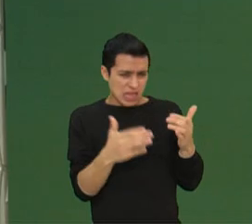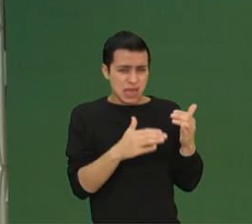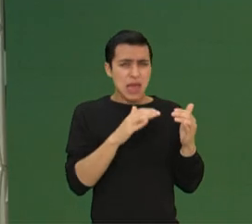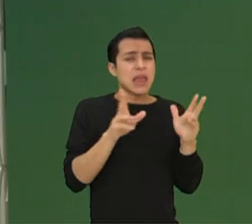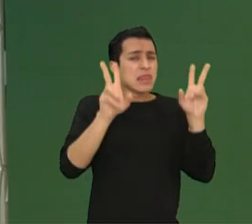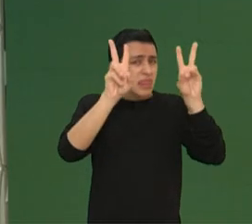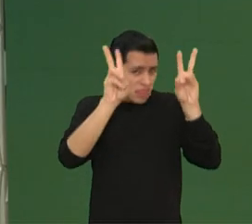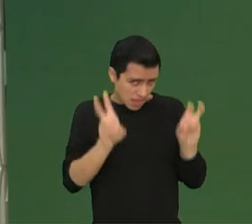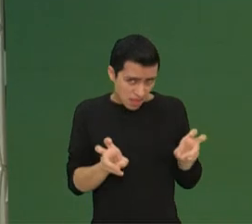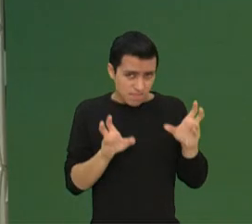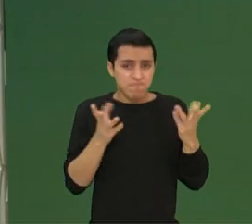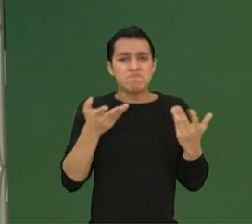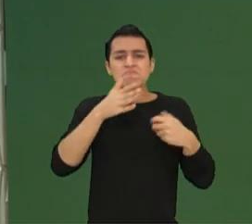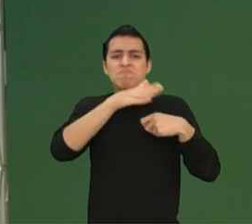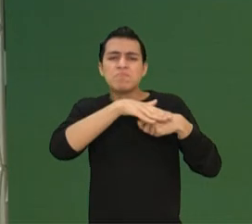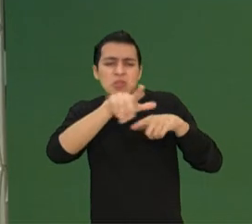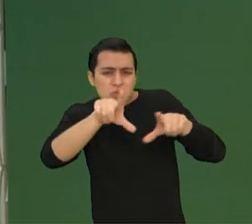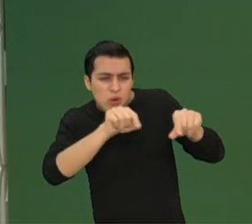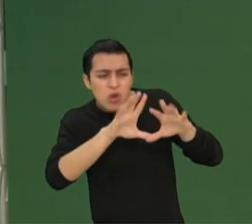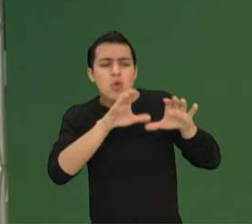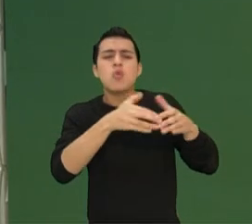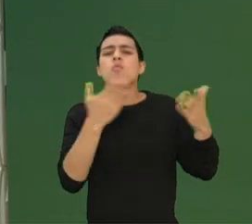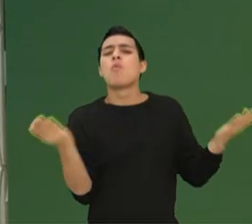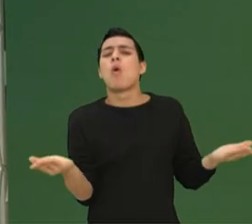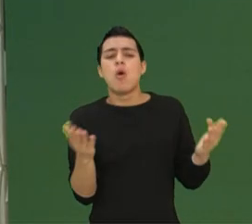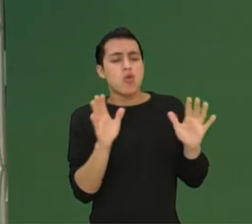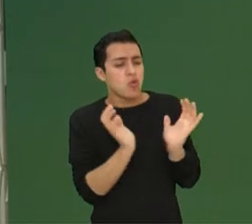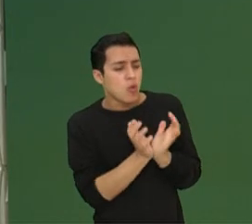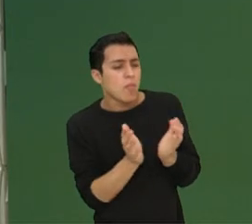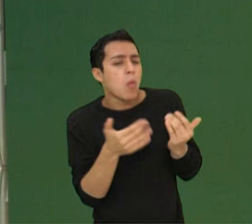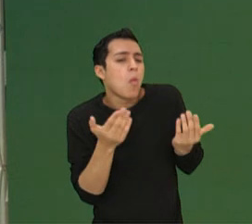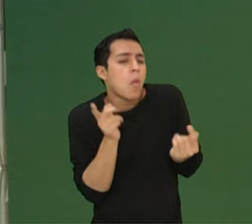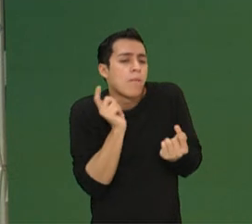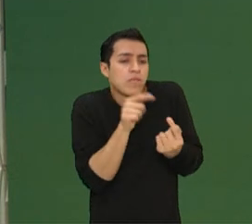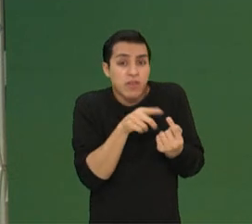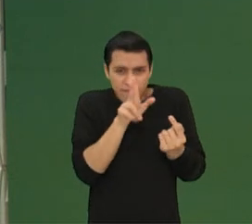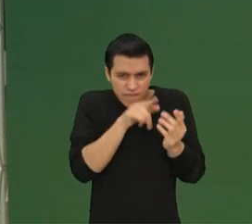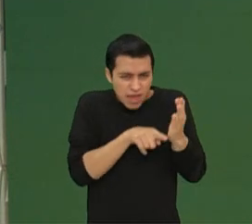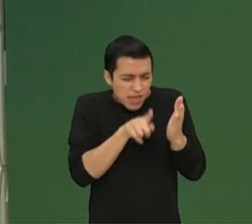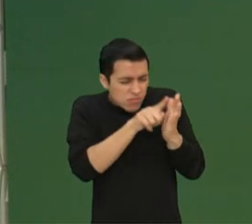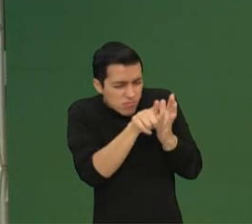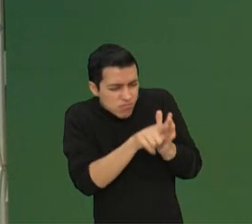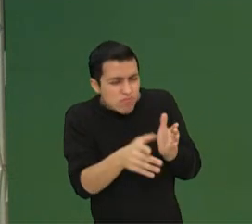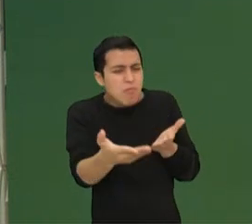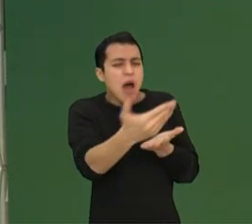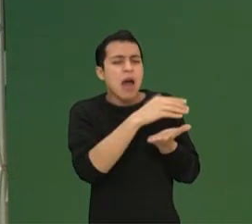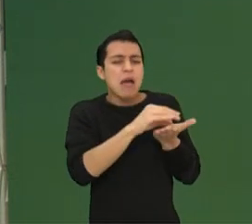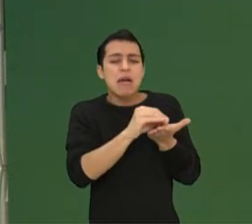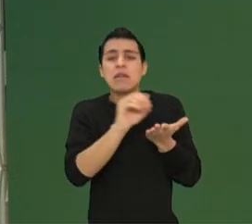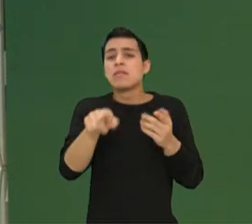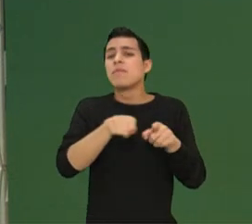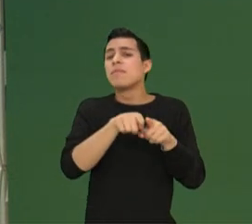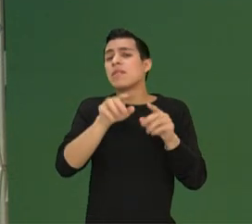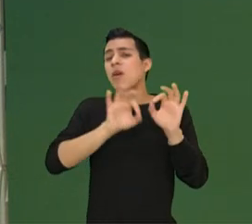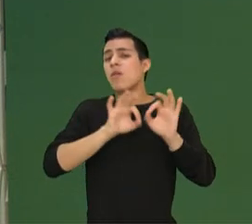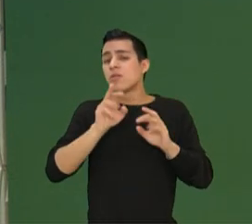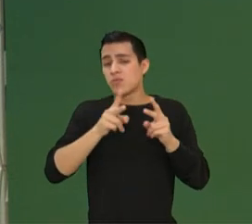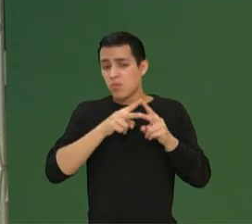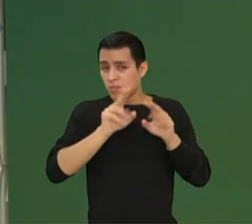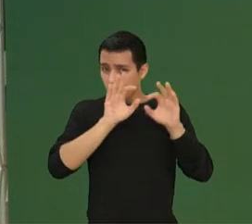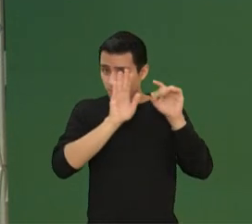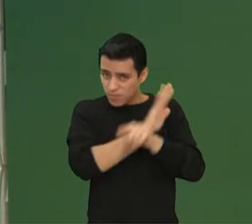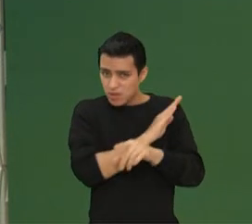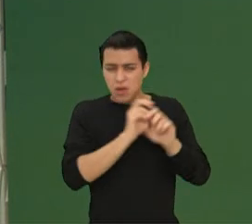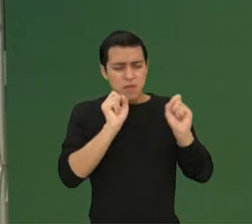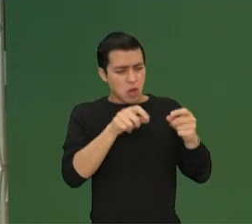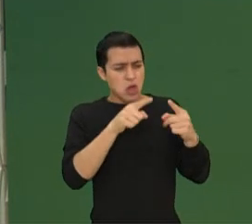tema, escolha seu público-alvo, pense no seu público-alvo, para quem você vai fazer a enquete e também formule duas perguntas. Podem